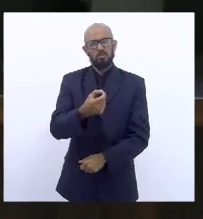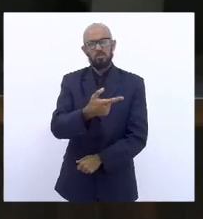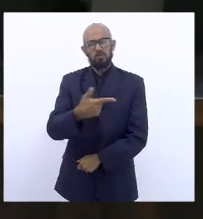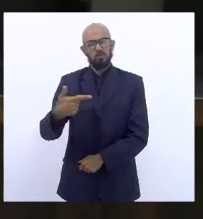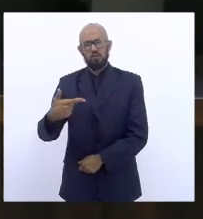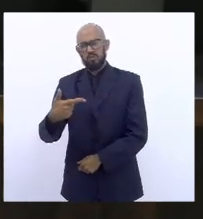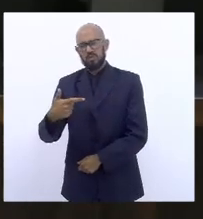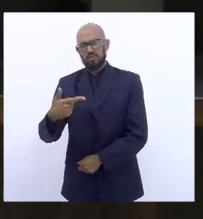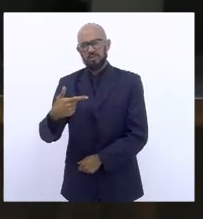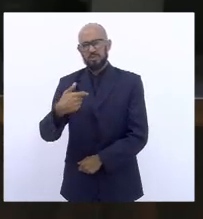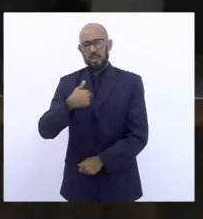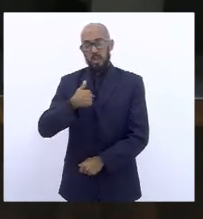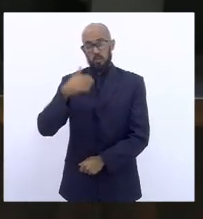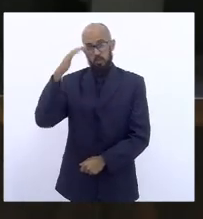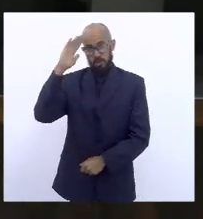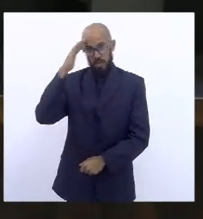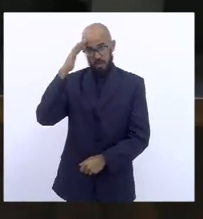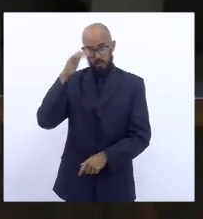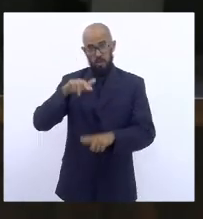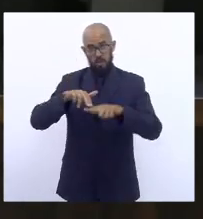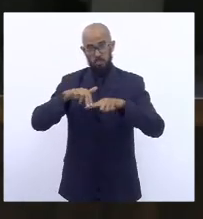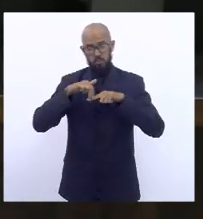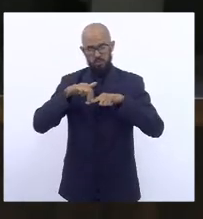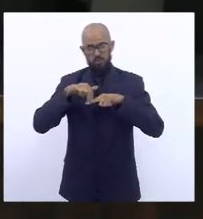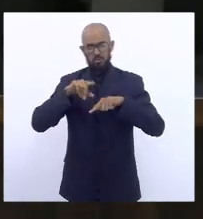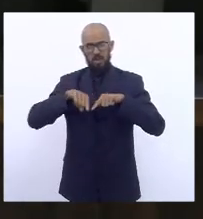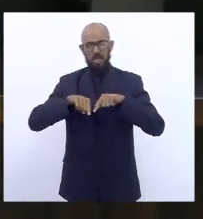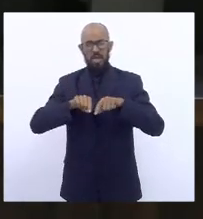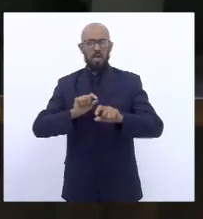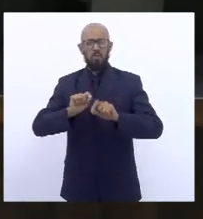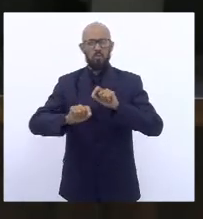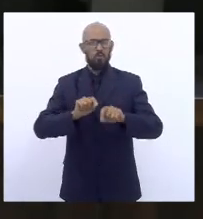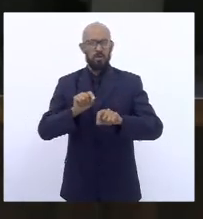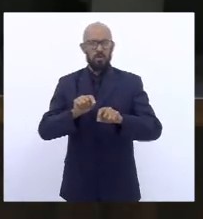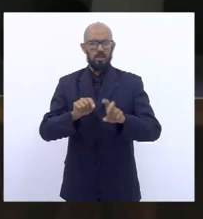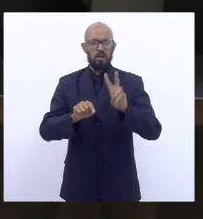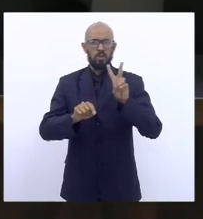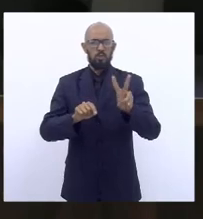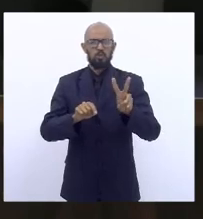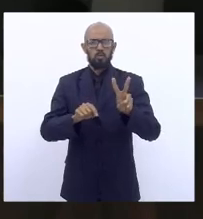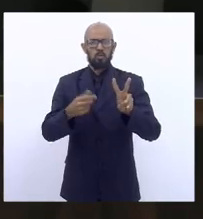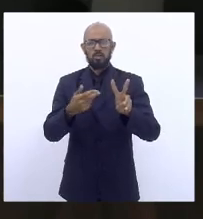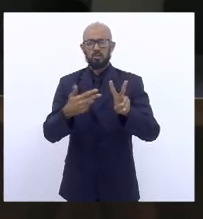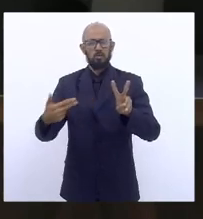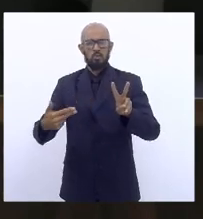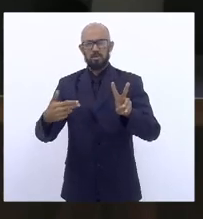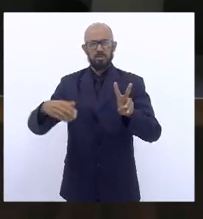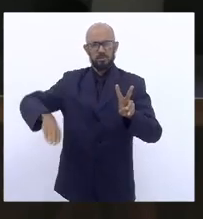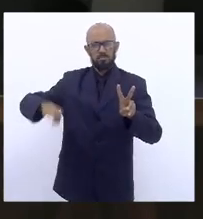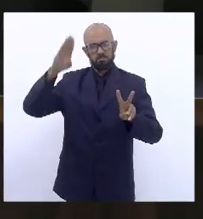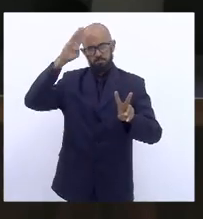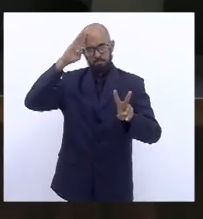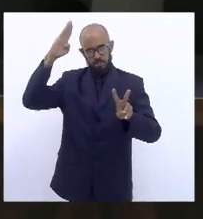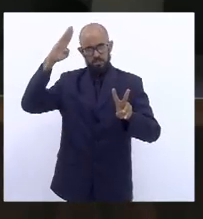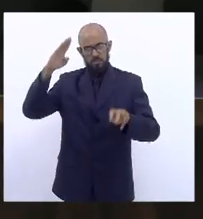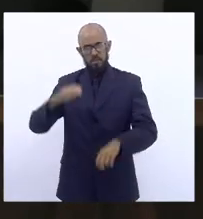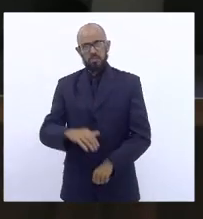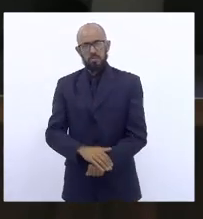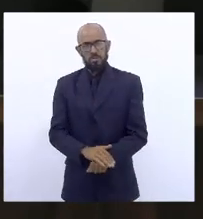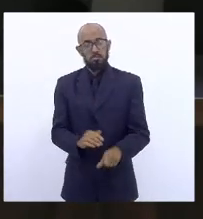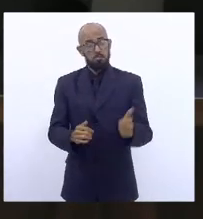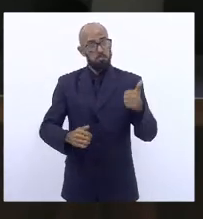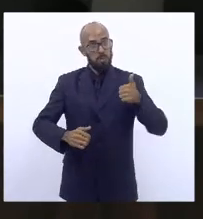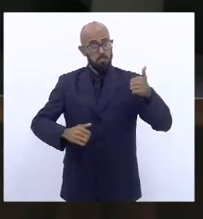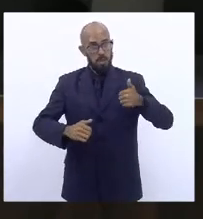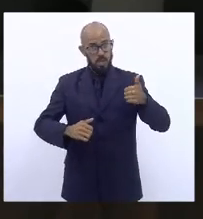entendo que isso se deve a, pelo menos, duas molas propulsoras. A